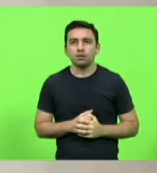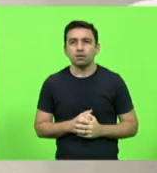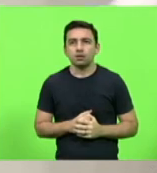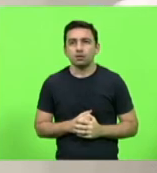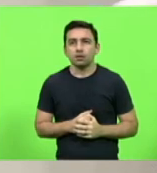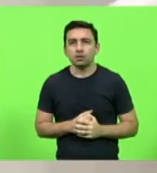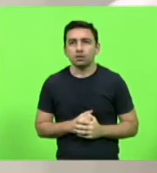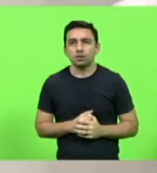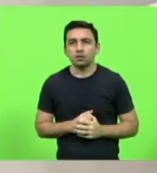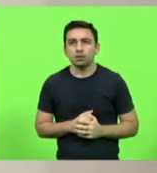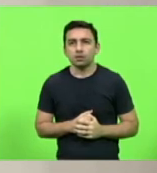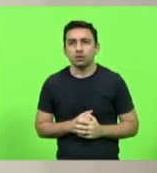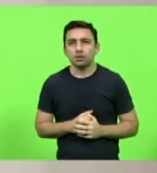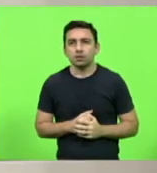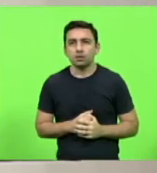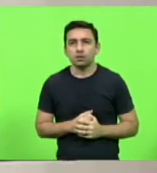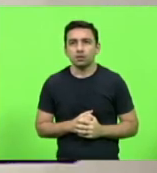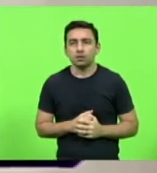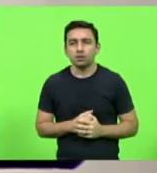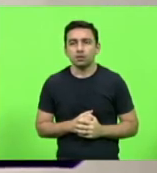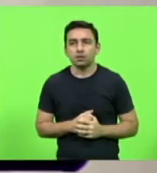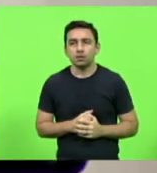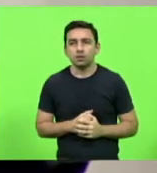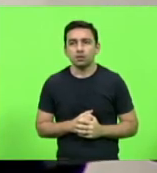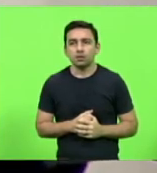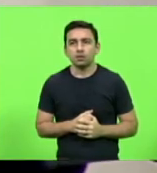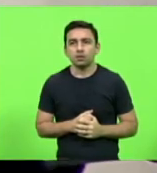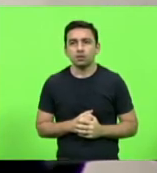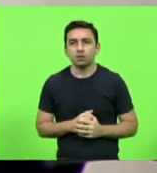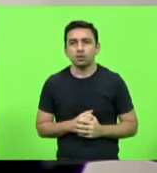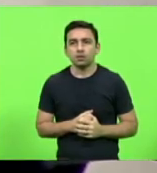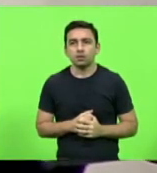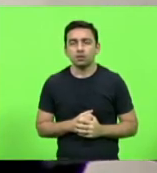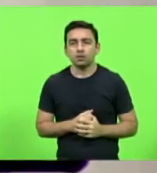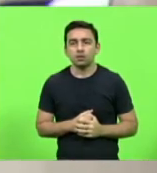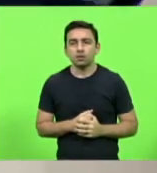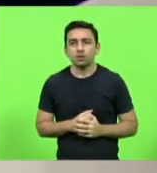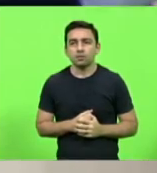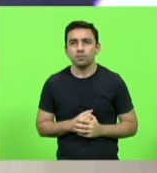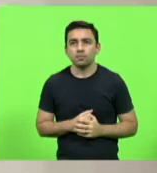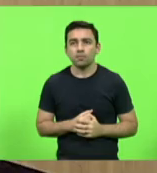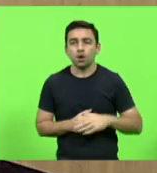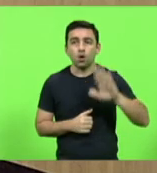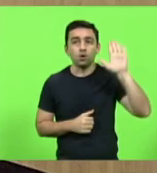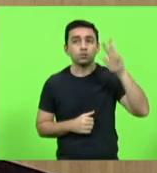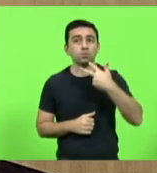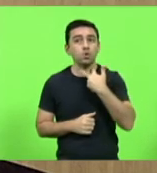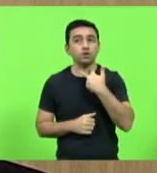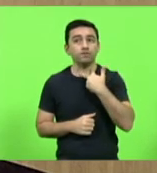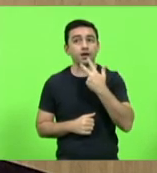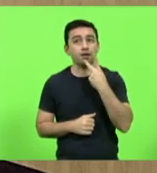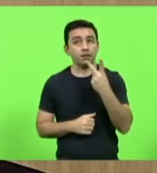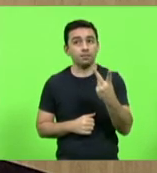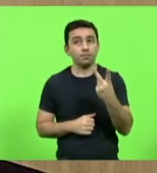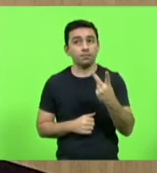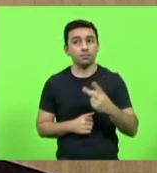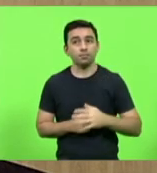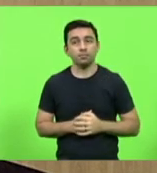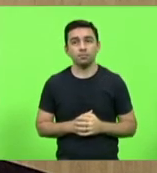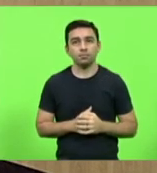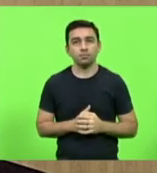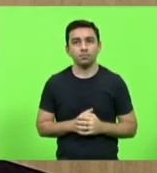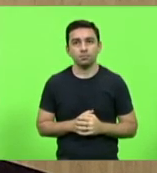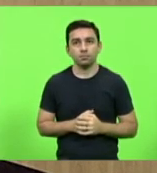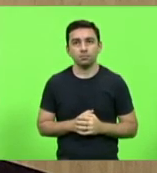citei o Alba em nenhum momento. No pela ordem não pode citar o nome do outro parlamentar. Senhor presidente, me assegura a palavra. No pela ordem não pode